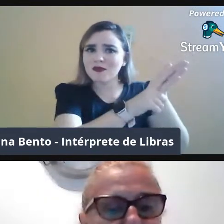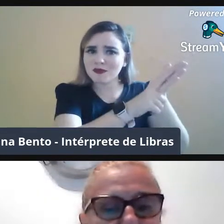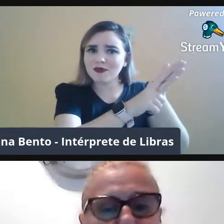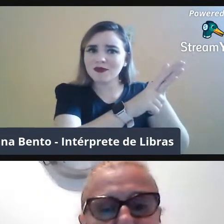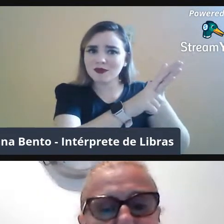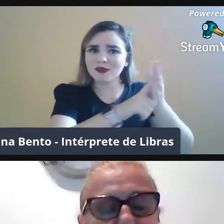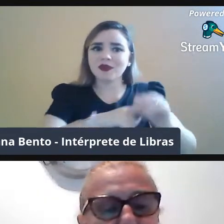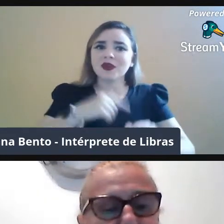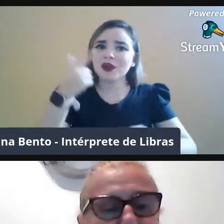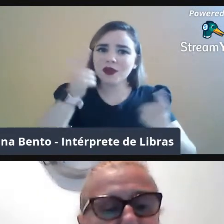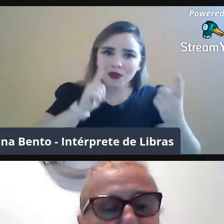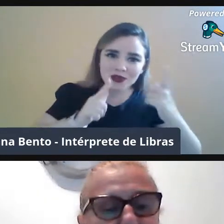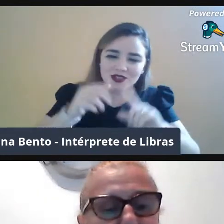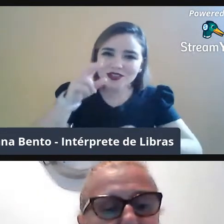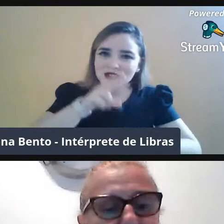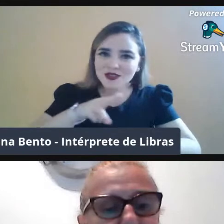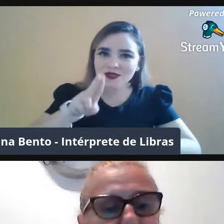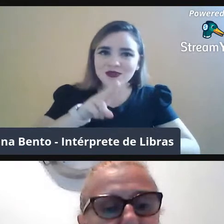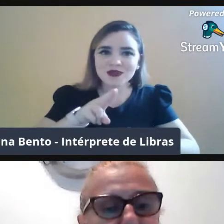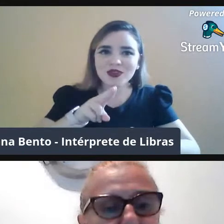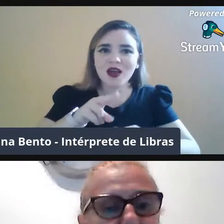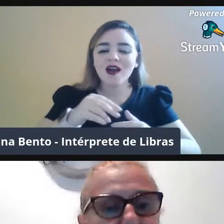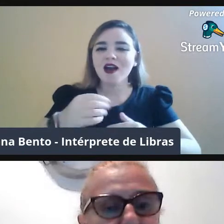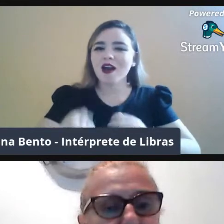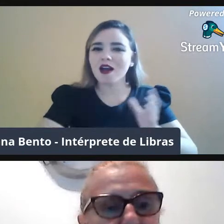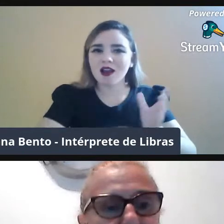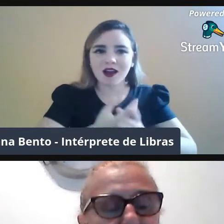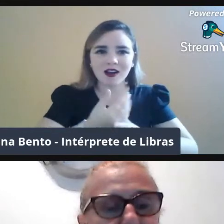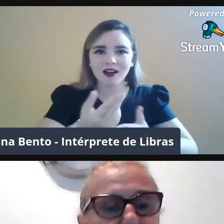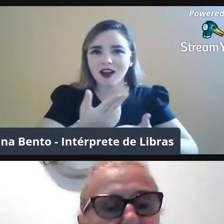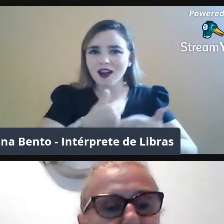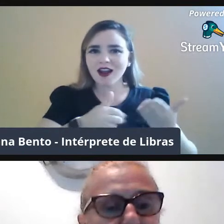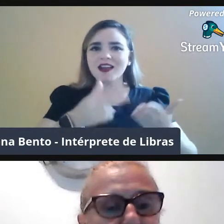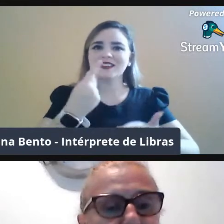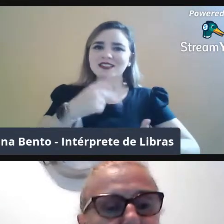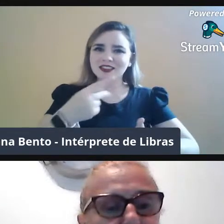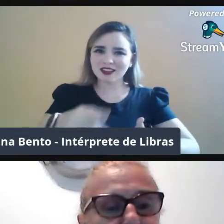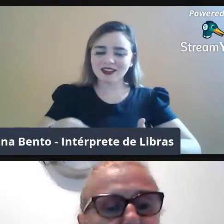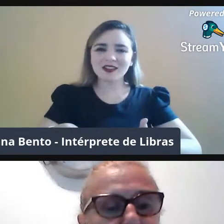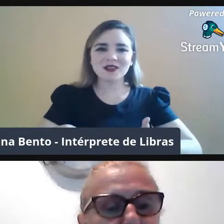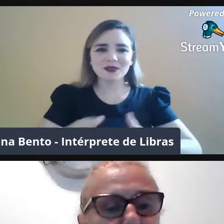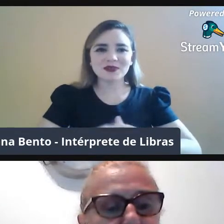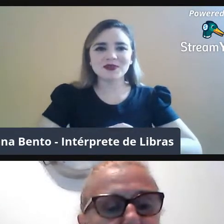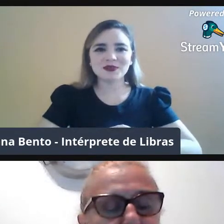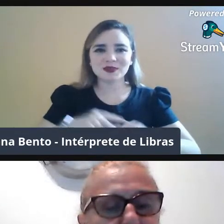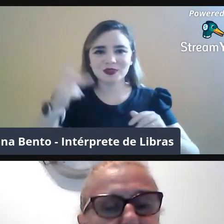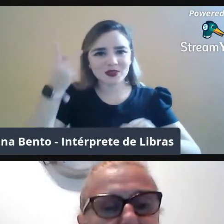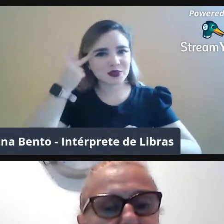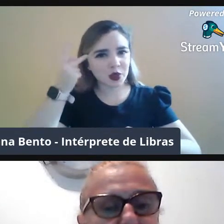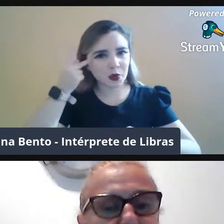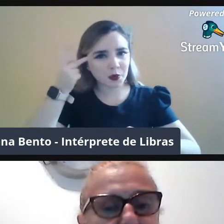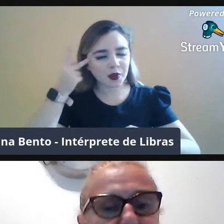usava isso na obra dele, né? Ele fez uma instalação com isso, acho que foi no Centro Cultural de São Paulo, se não me engano.